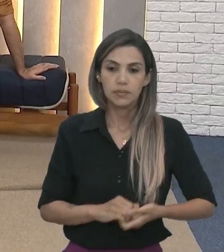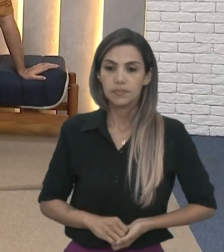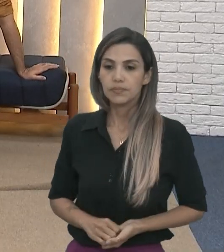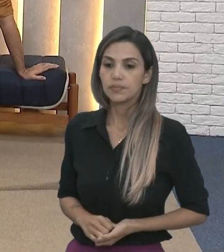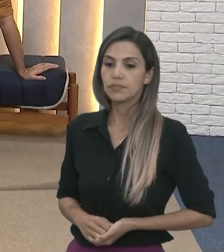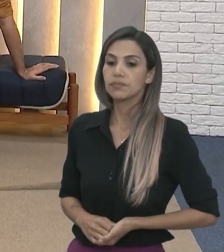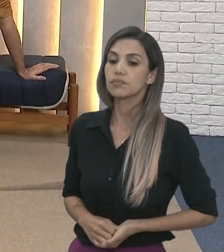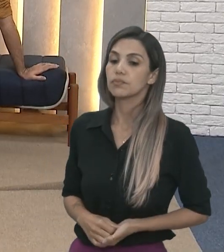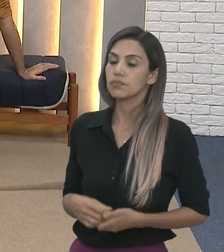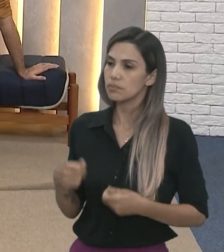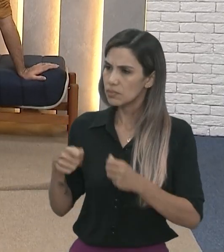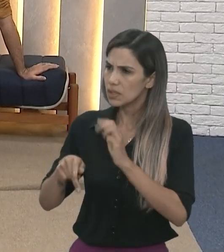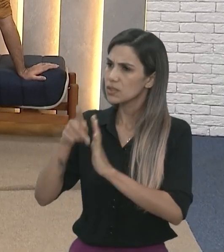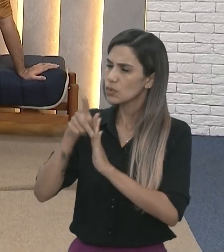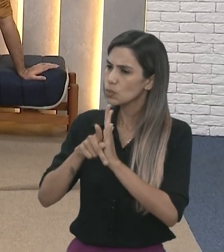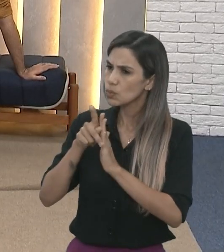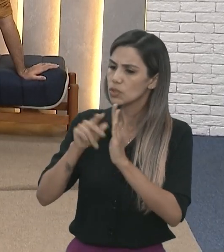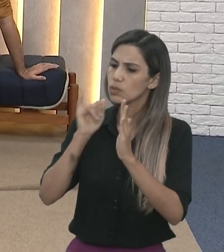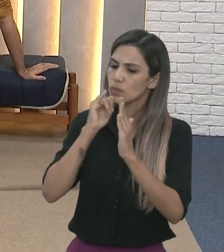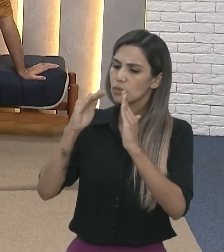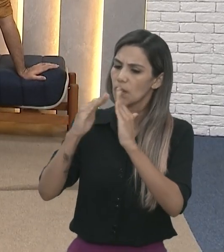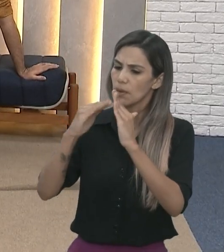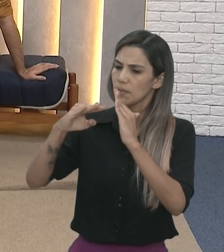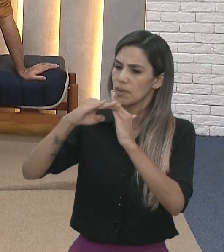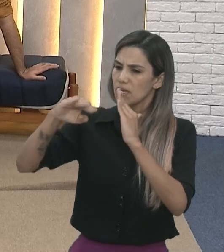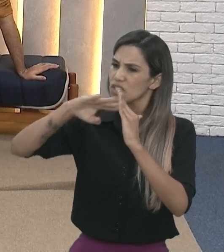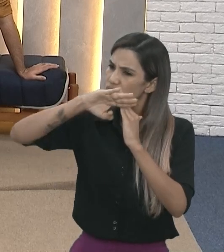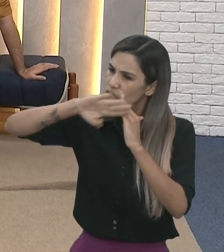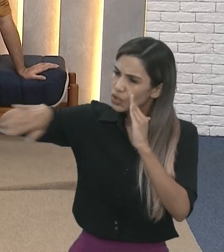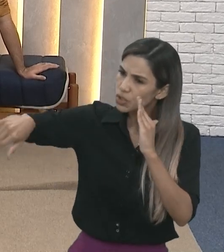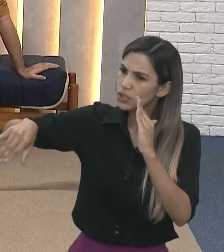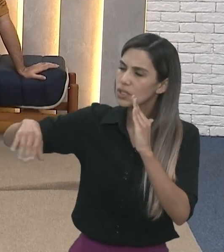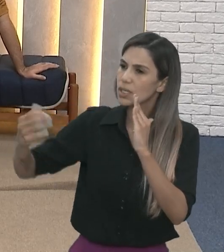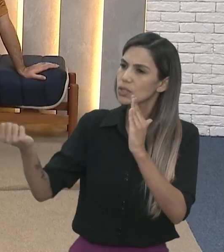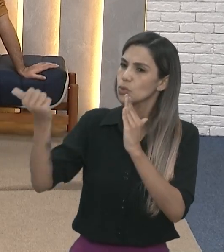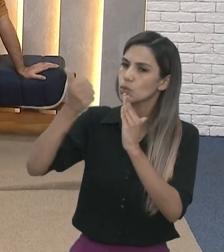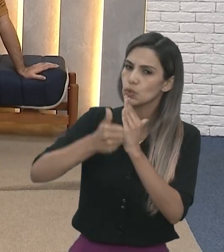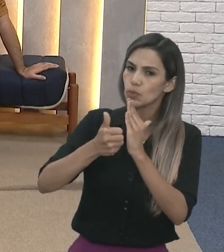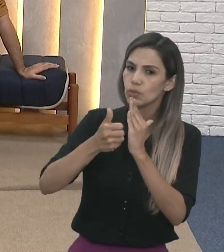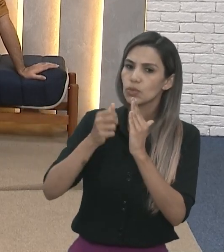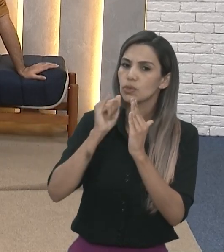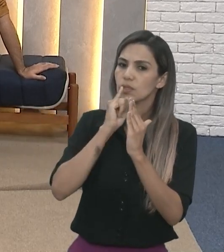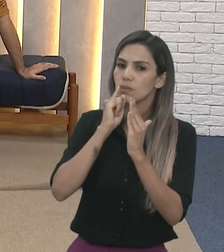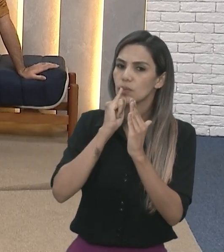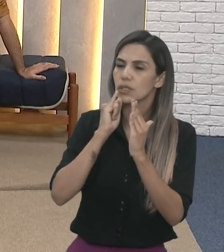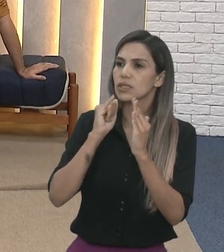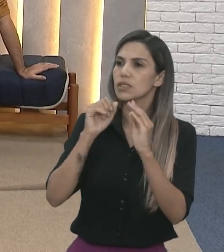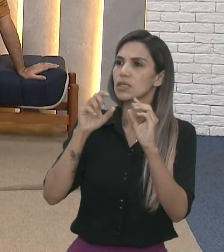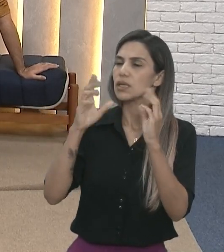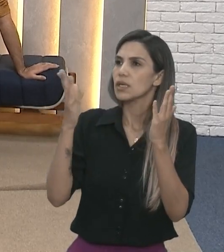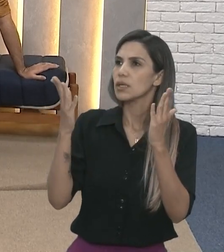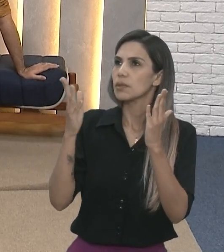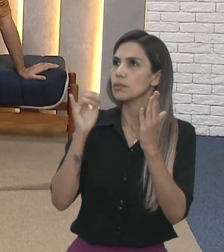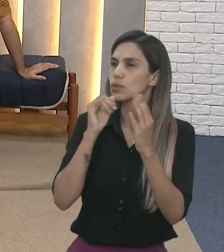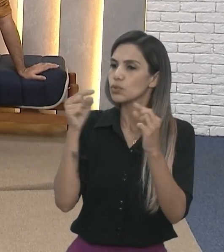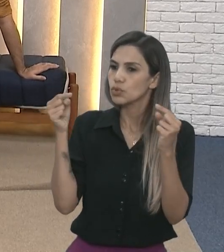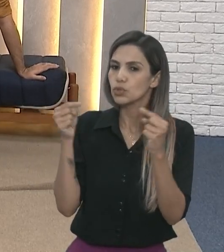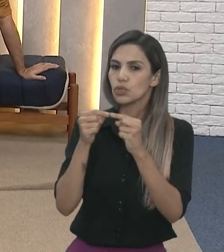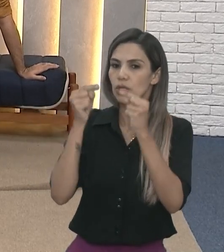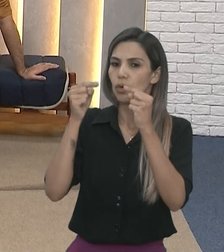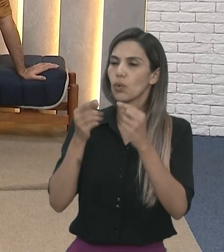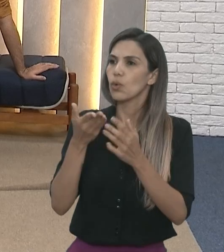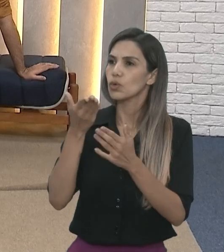para retirar essas fachadas e colocar o cenário de Art Deco do centro como até mesmo um